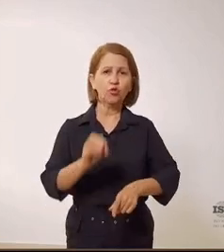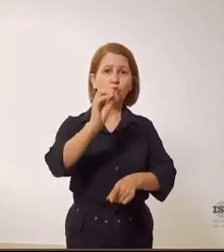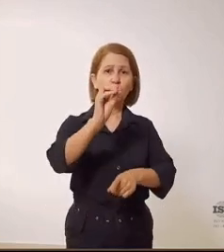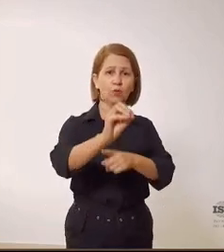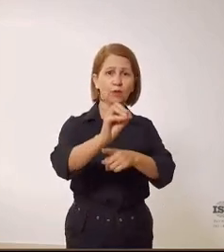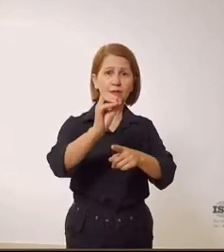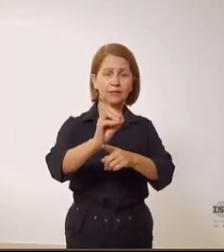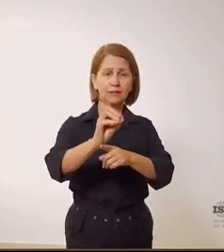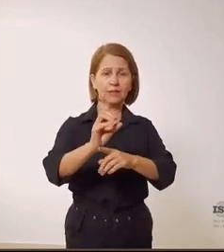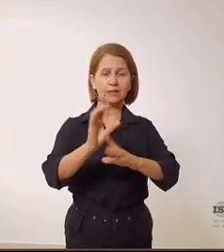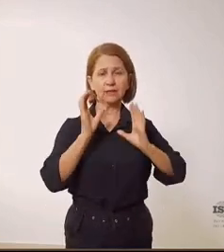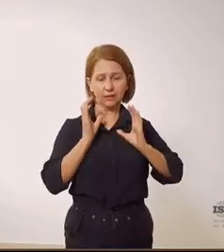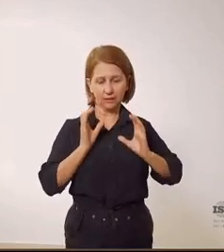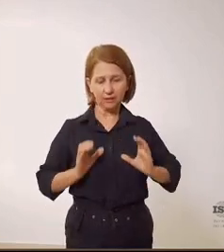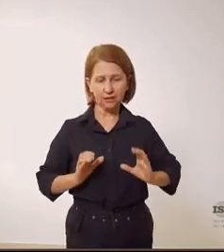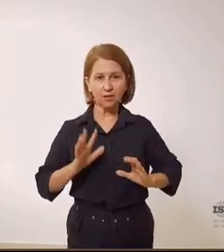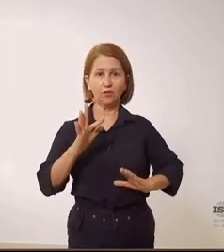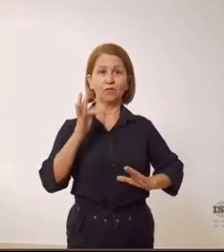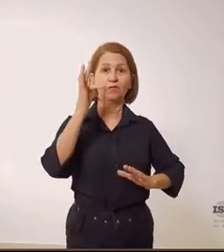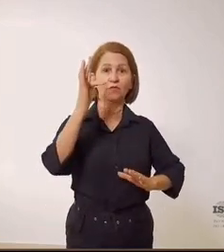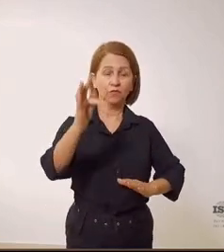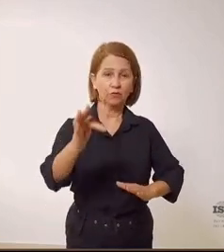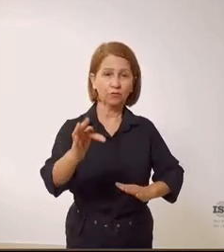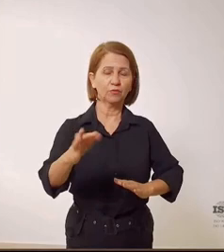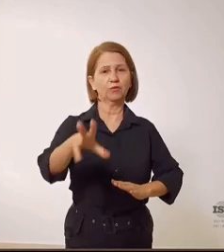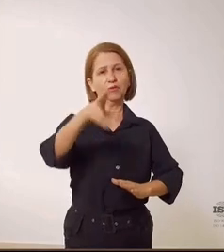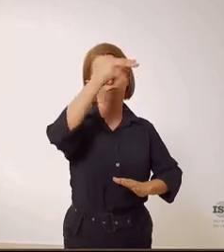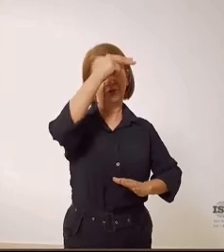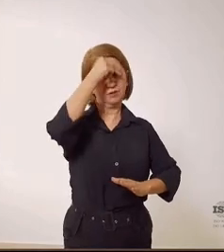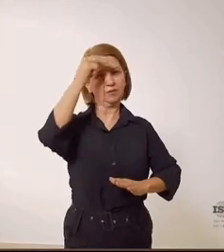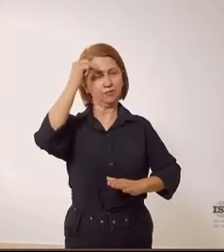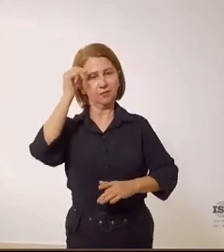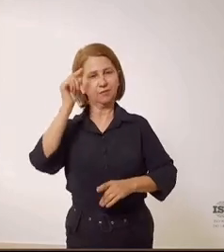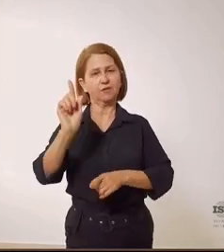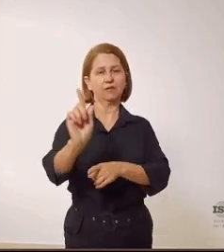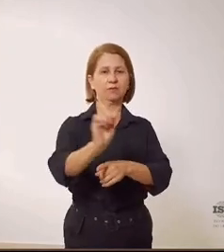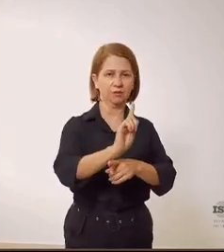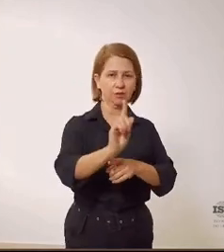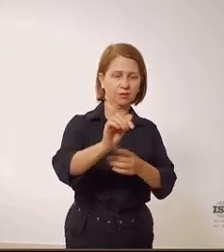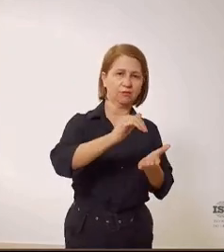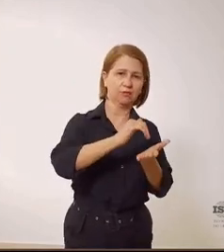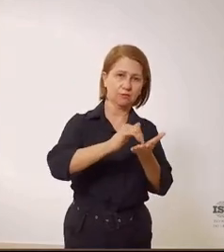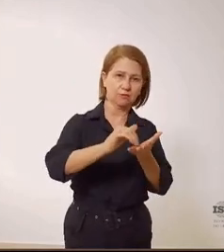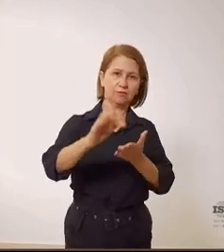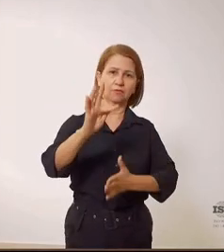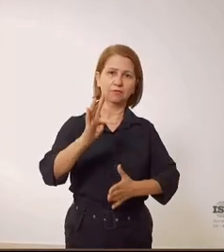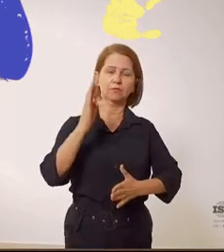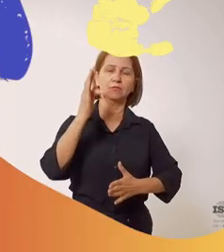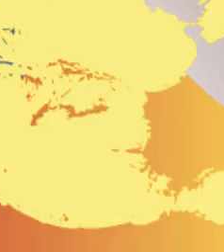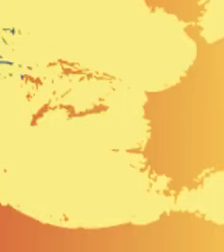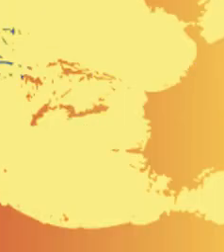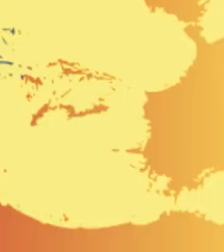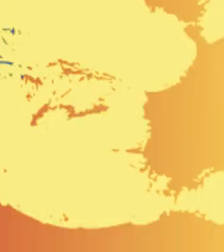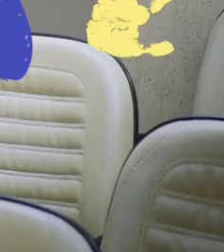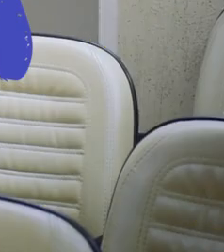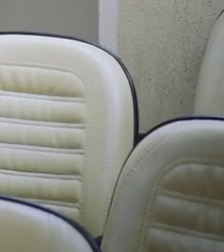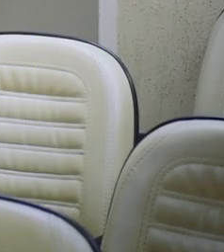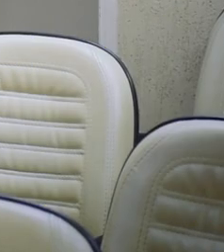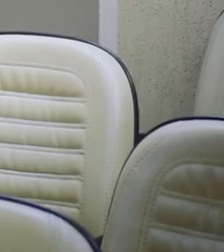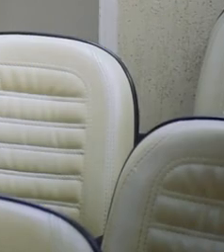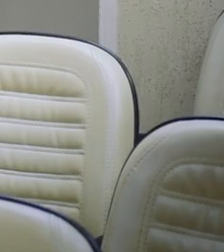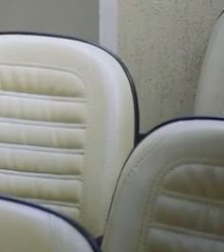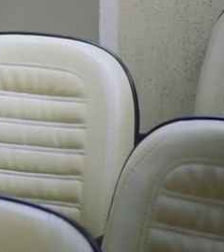os prefeitos, secretários, gestores do amanhã, os governantes do amanhã. Assim